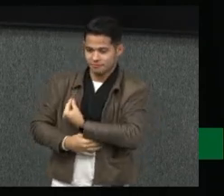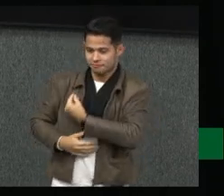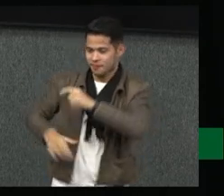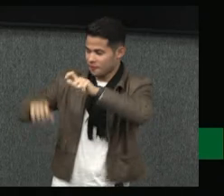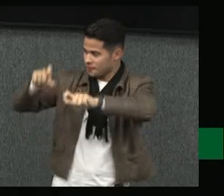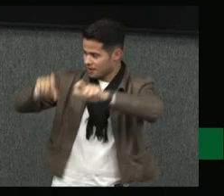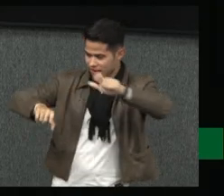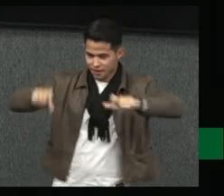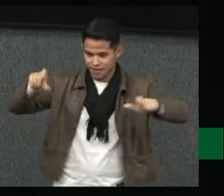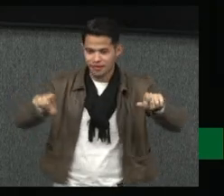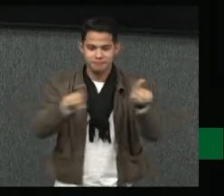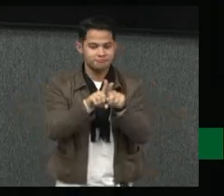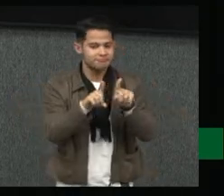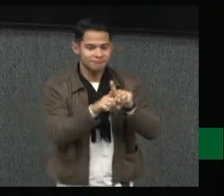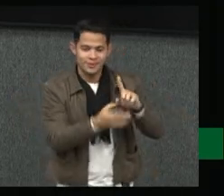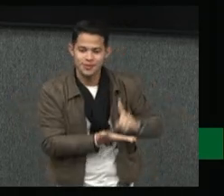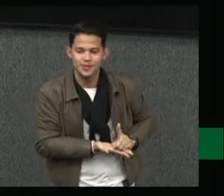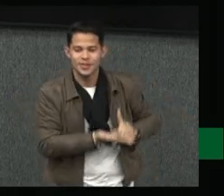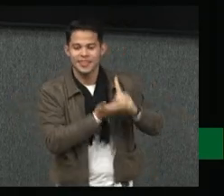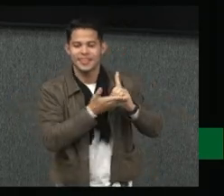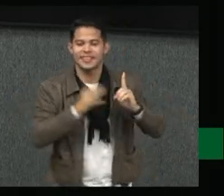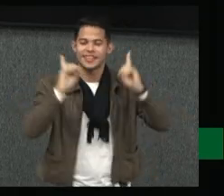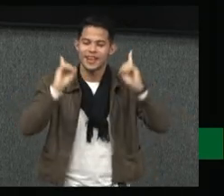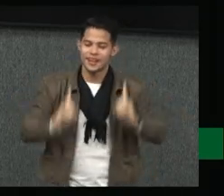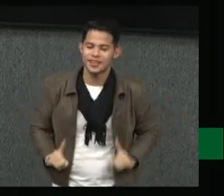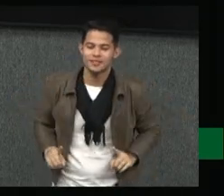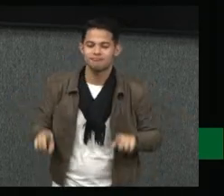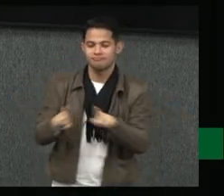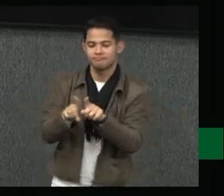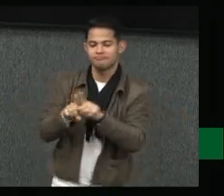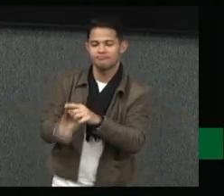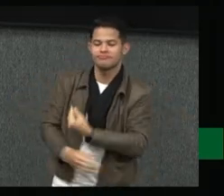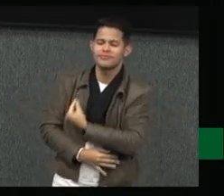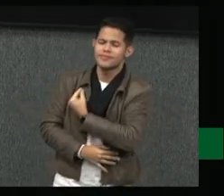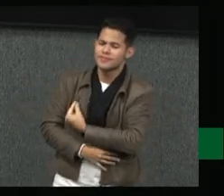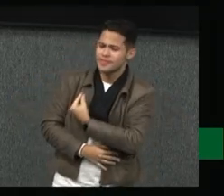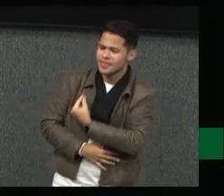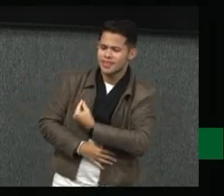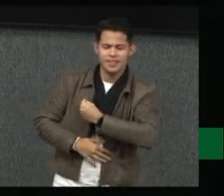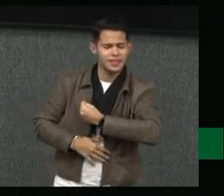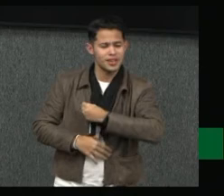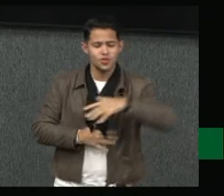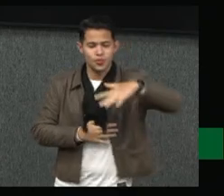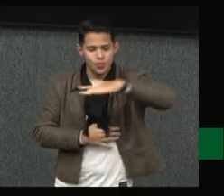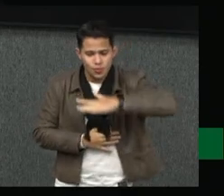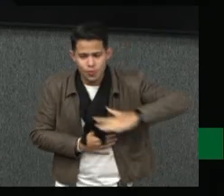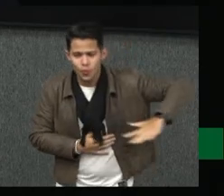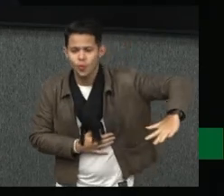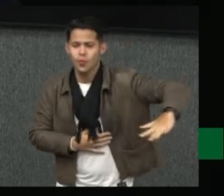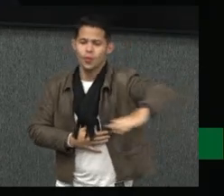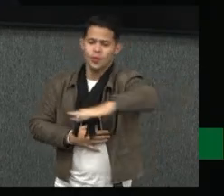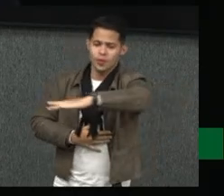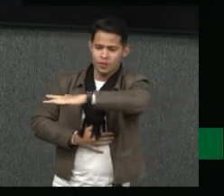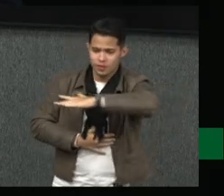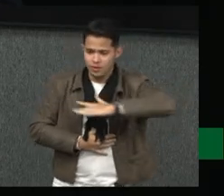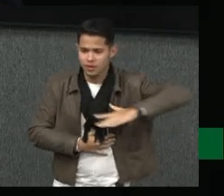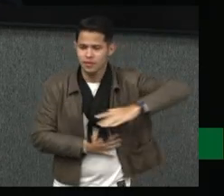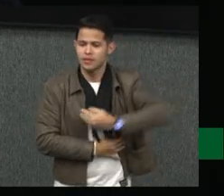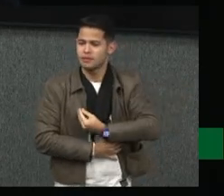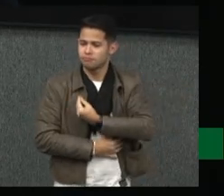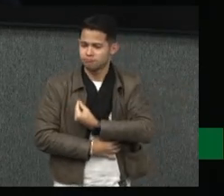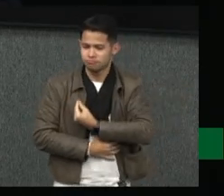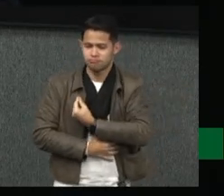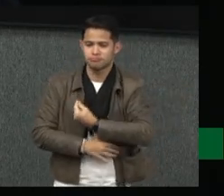tratamos da dignidade, tratamos da sobrevivência das espécies do planeta. Porque